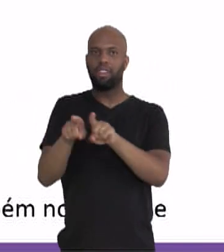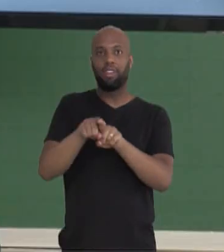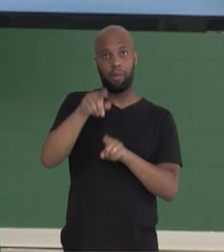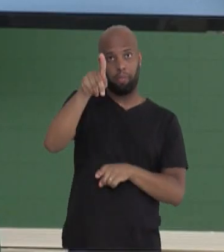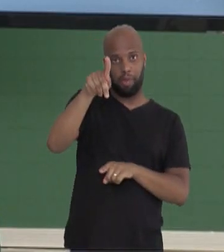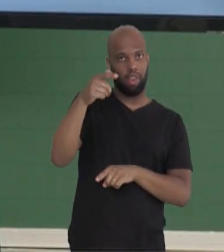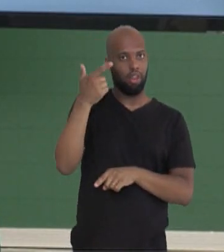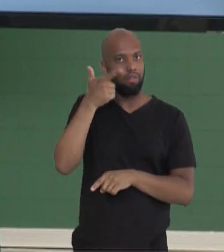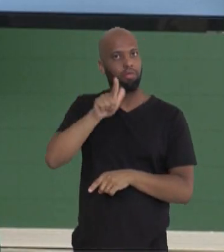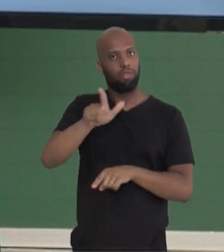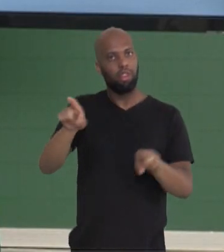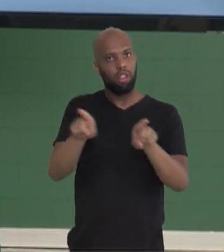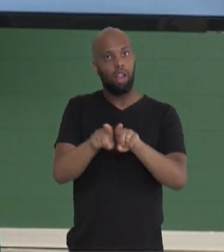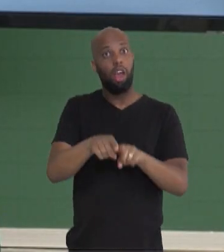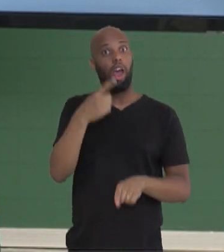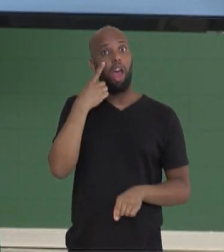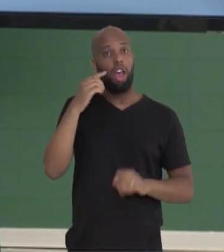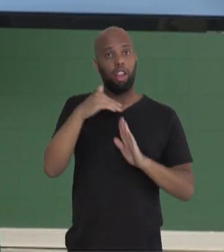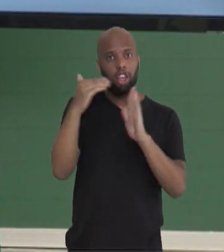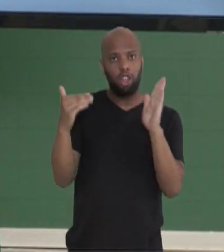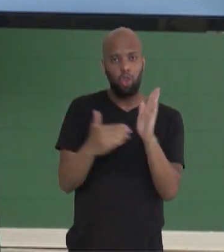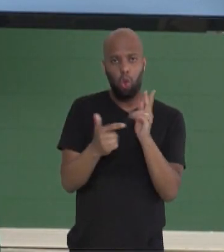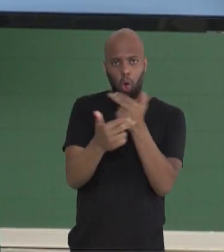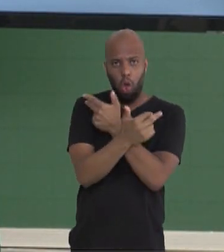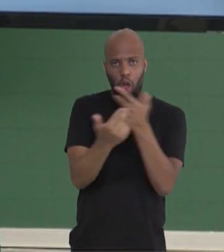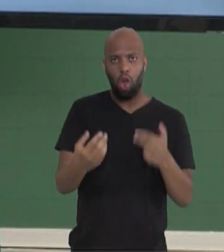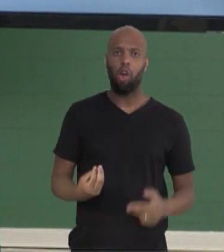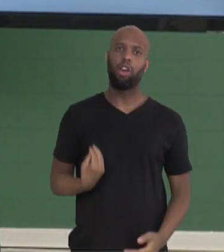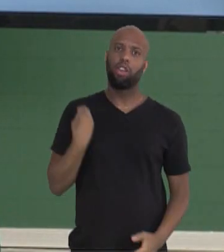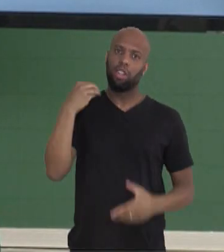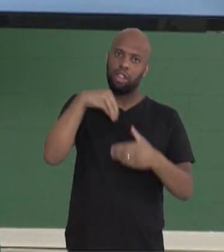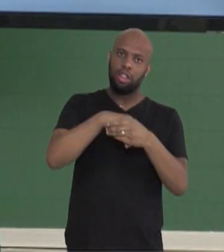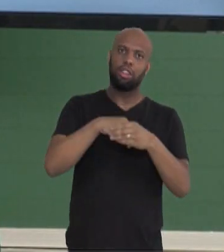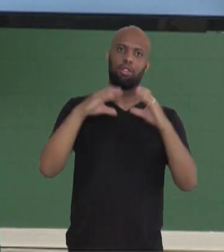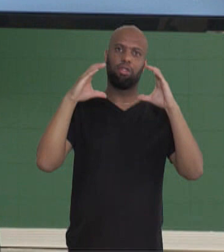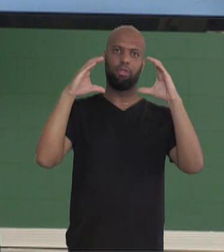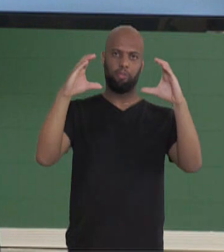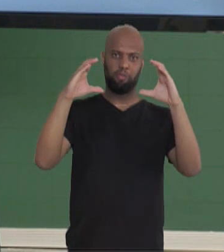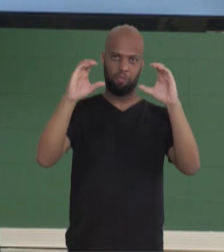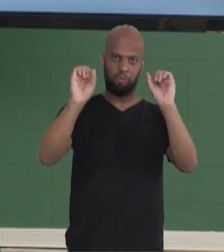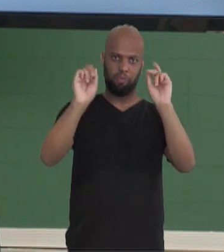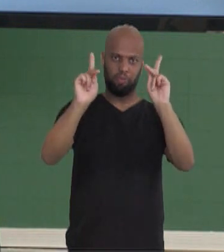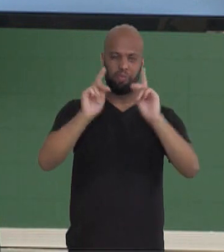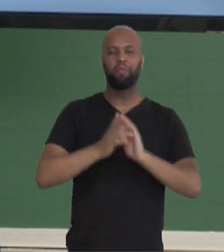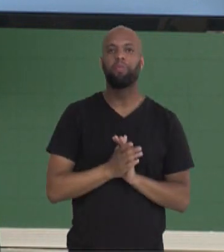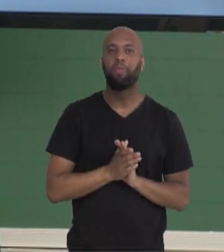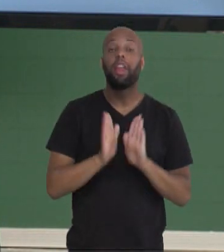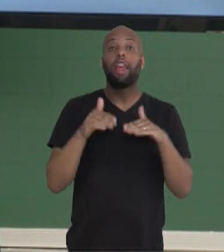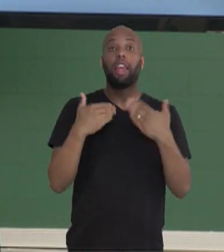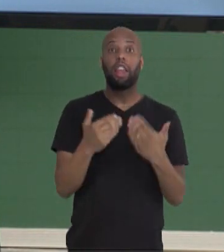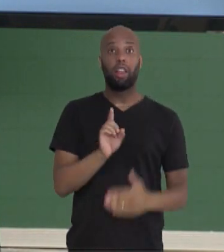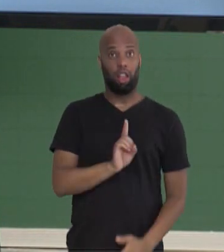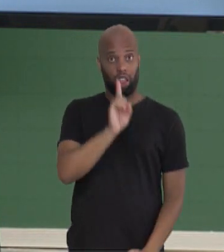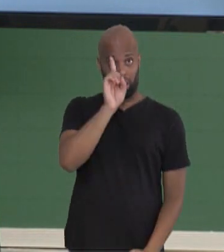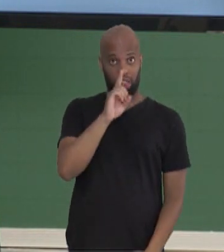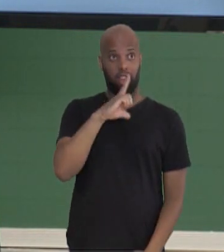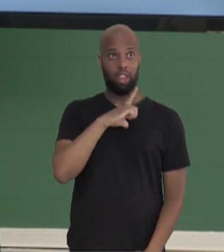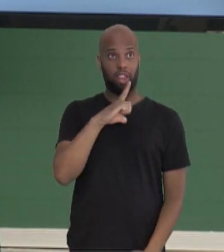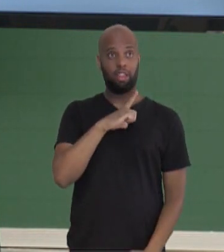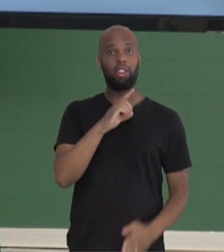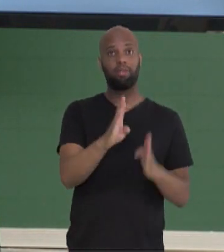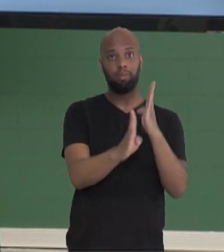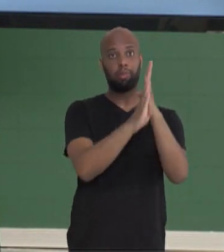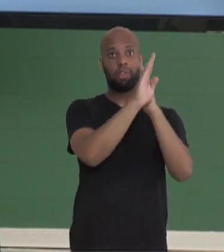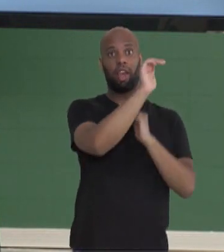assim a gente consegue ver que todos esses elementos estão presentes dentro da nossa função, tá certo? Então, aqui a gente vai ter o termo A,